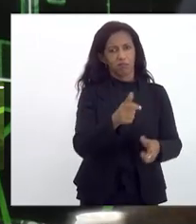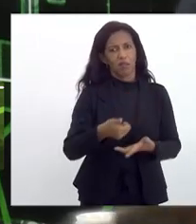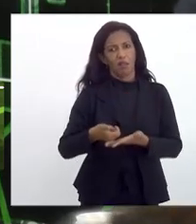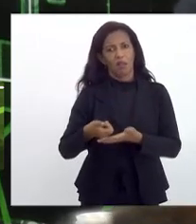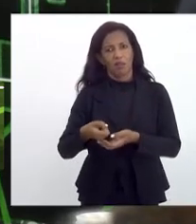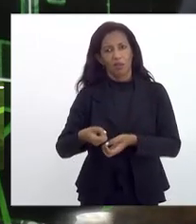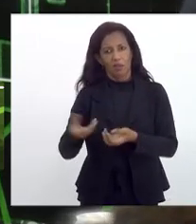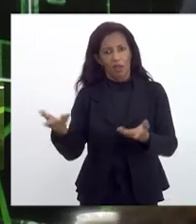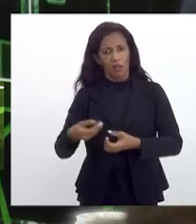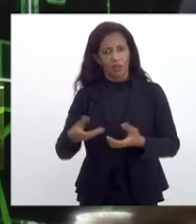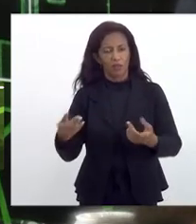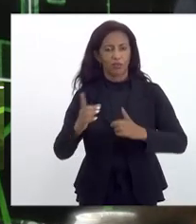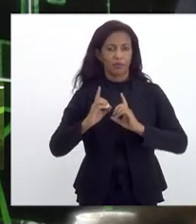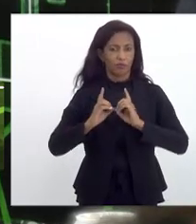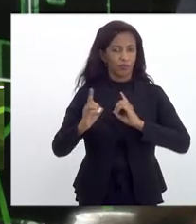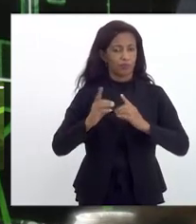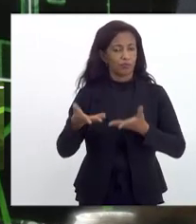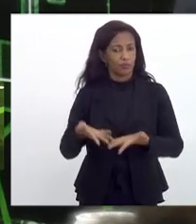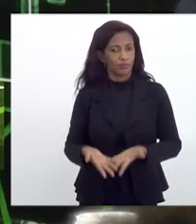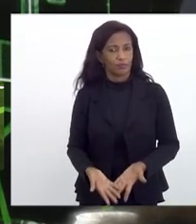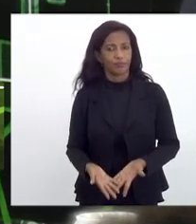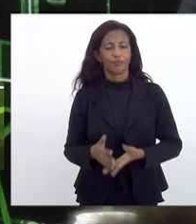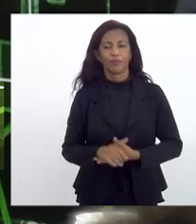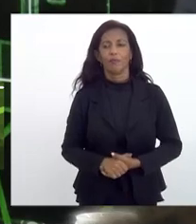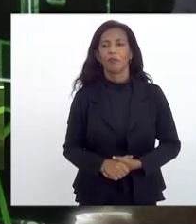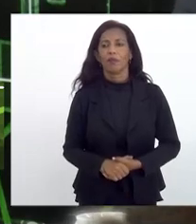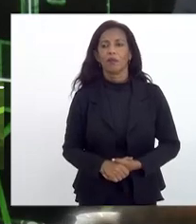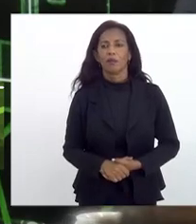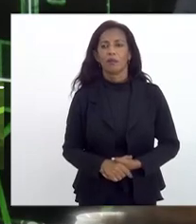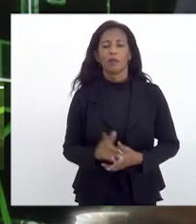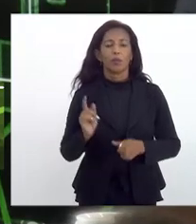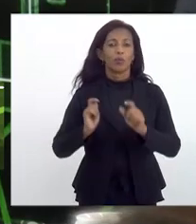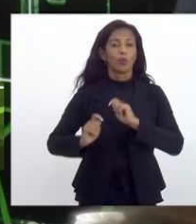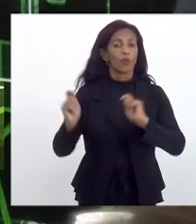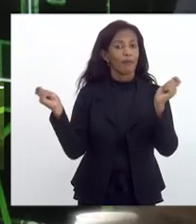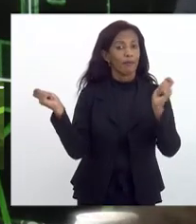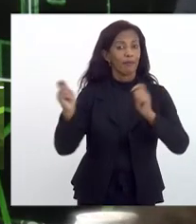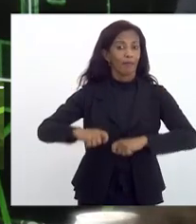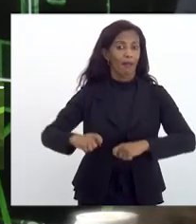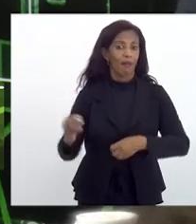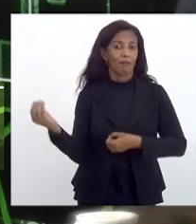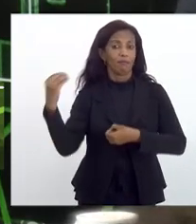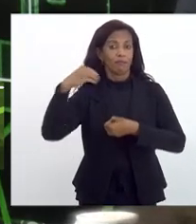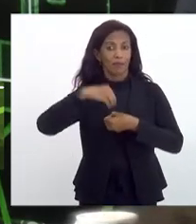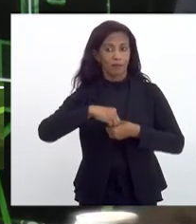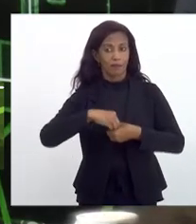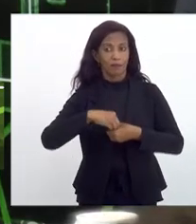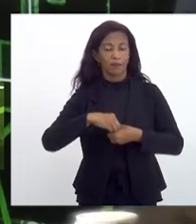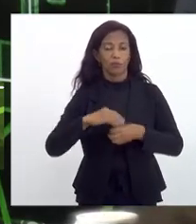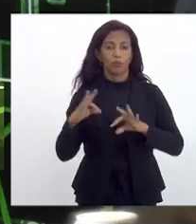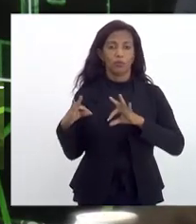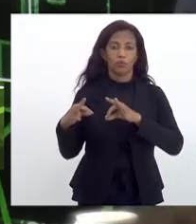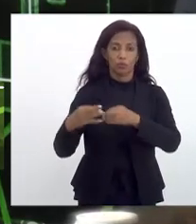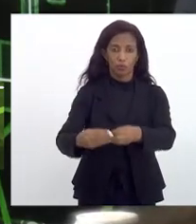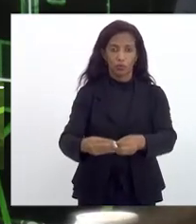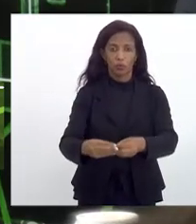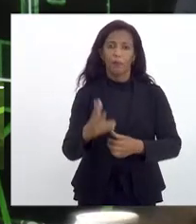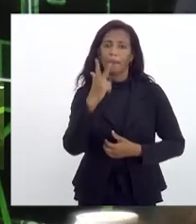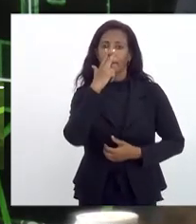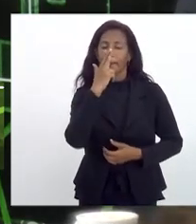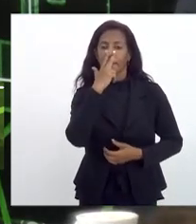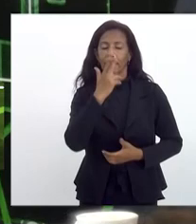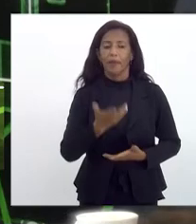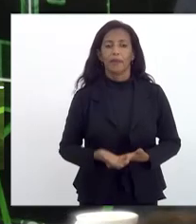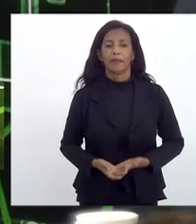a gente estava discutindo aqui é o que é possível também dentro do total. Me parece